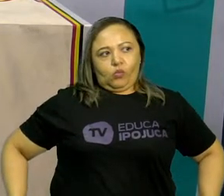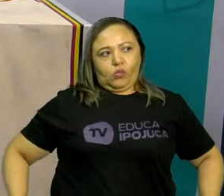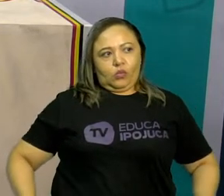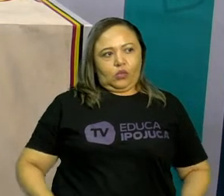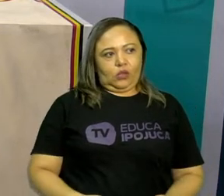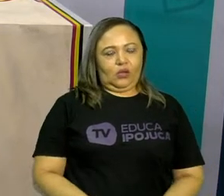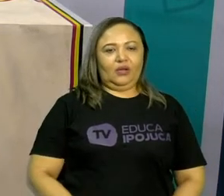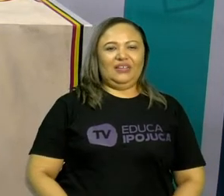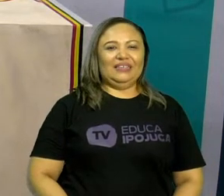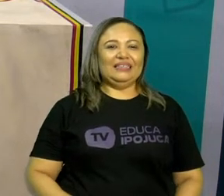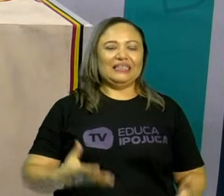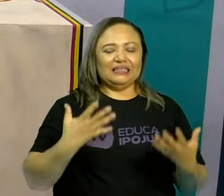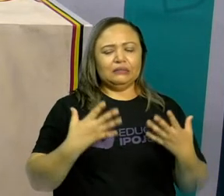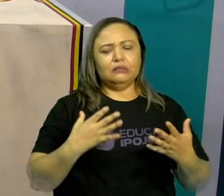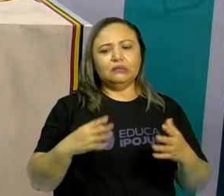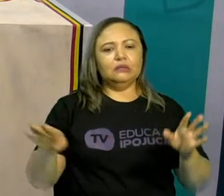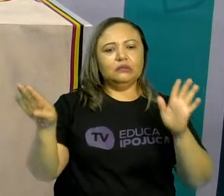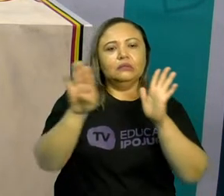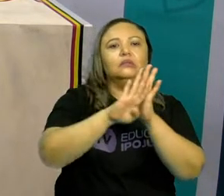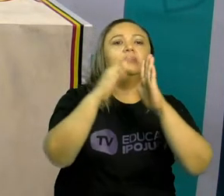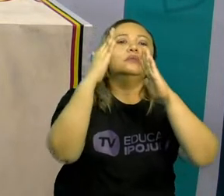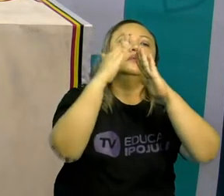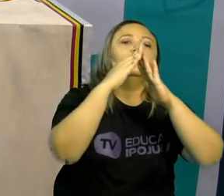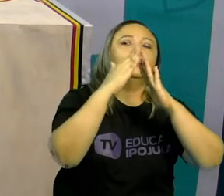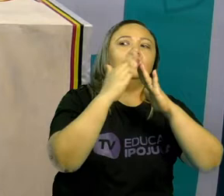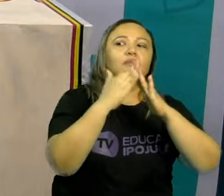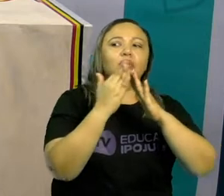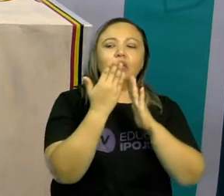louco para chegar em casa e